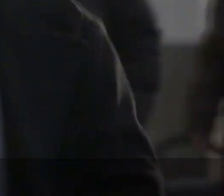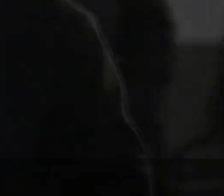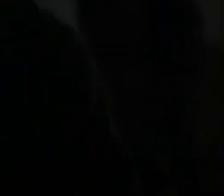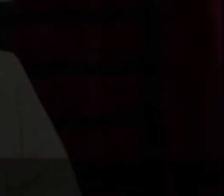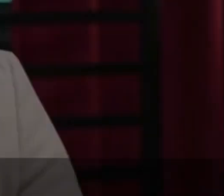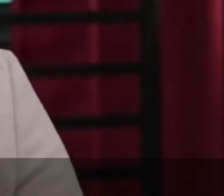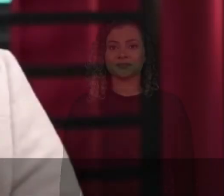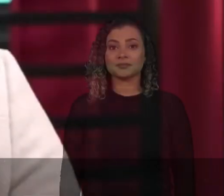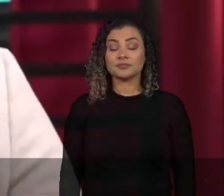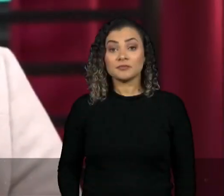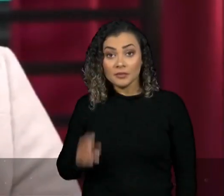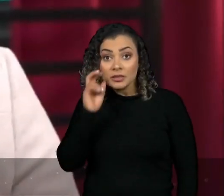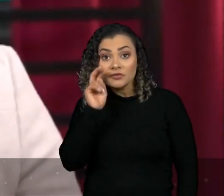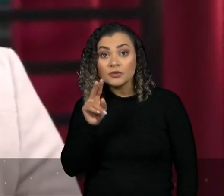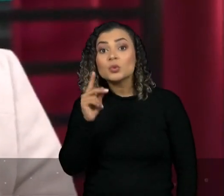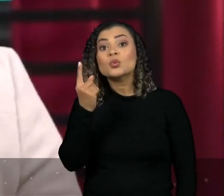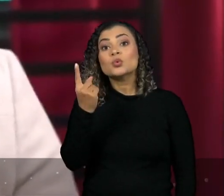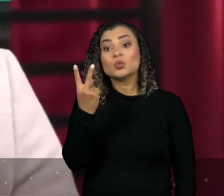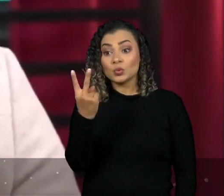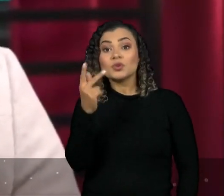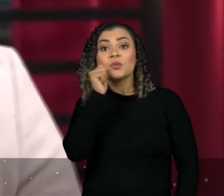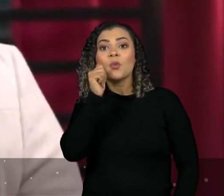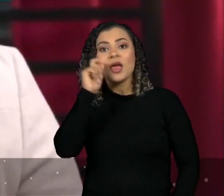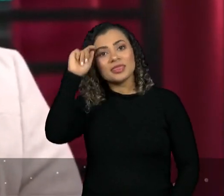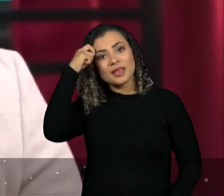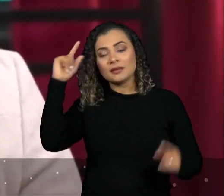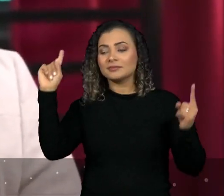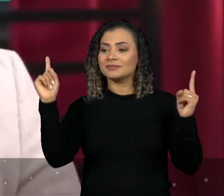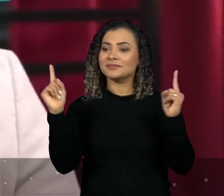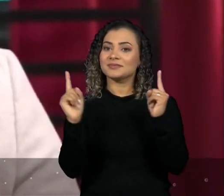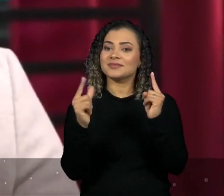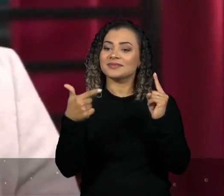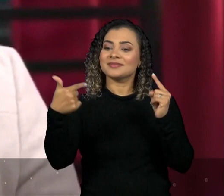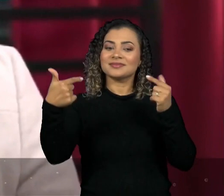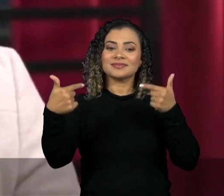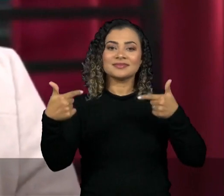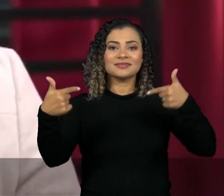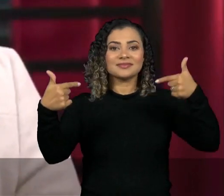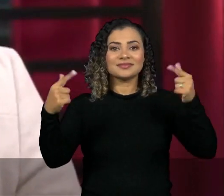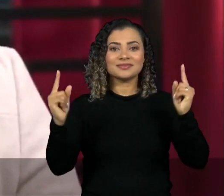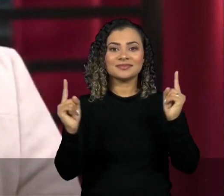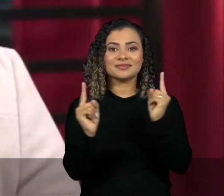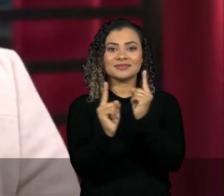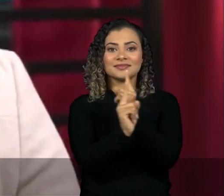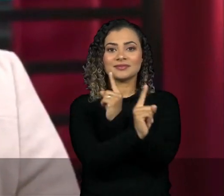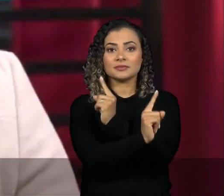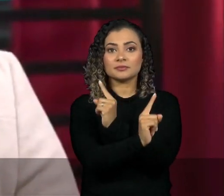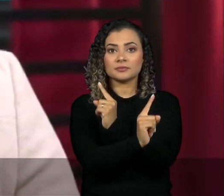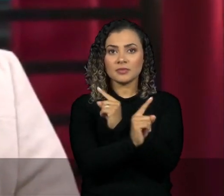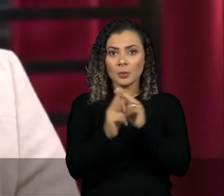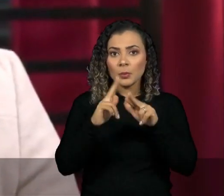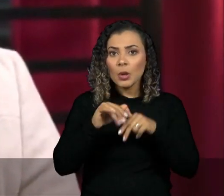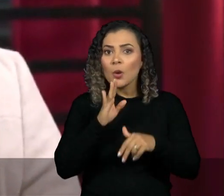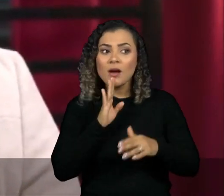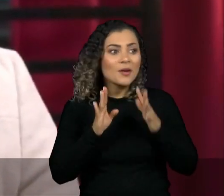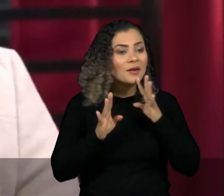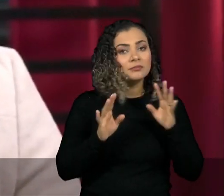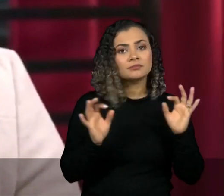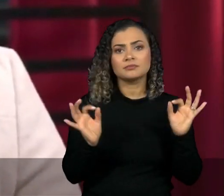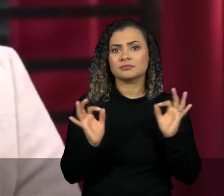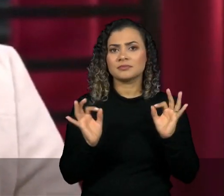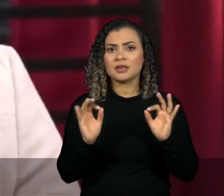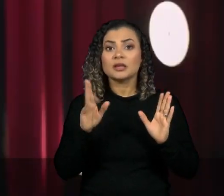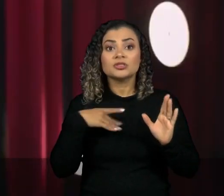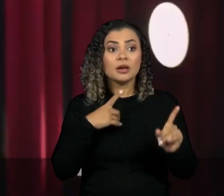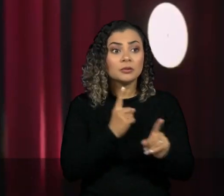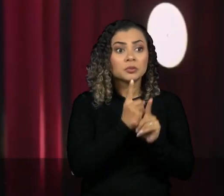Se você já viu duas mulheres negras se cruzando nas calçadas e sorrindo uma para outra, na grande maioria das vezes não é porque elas se conhecem ou já se viram em algum